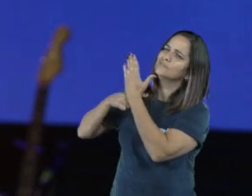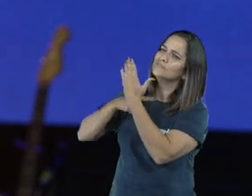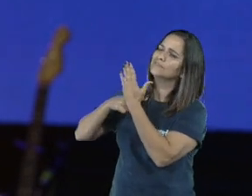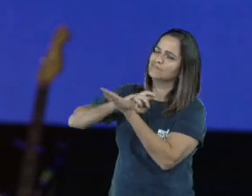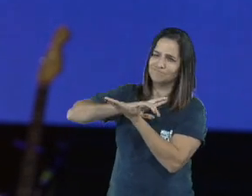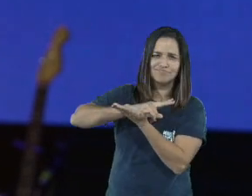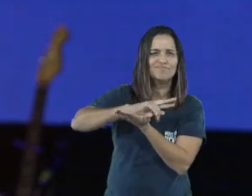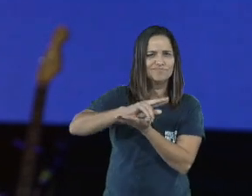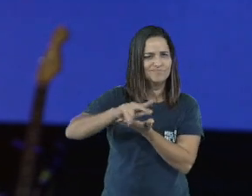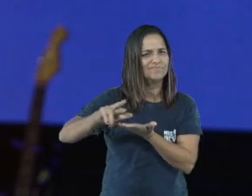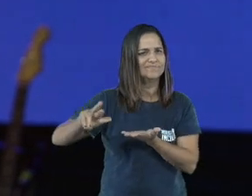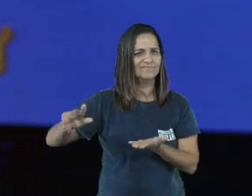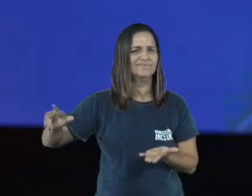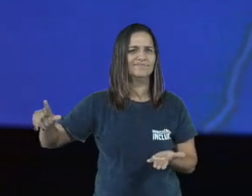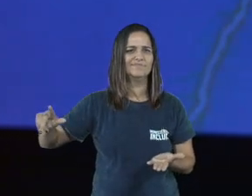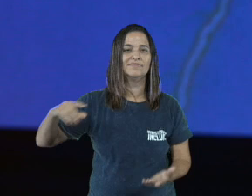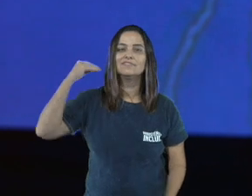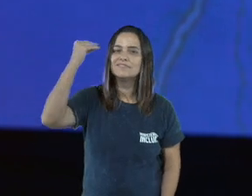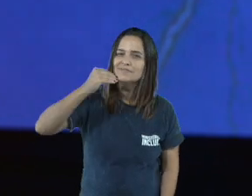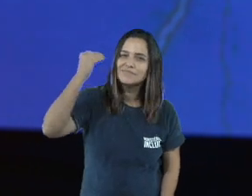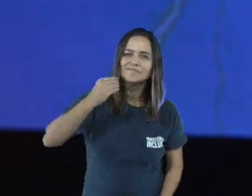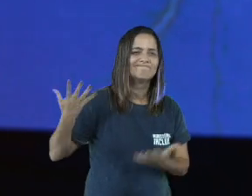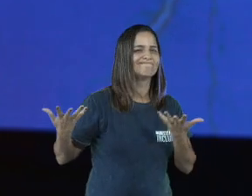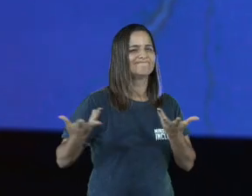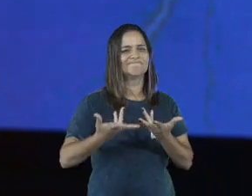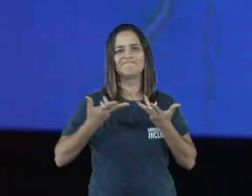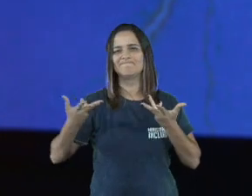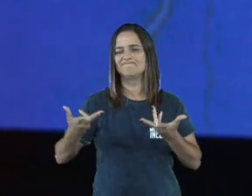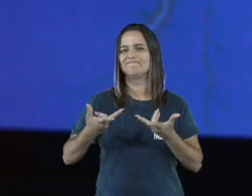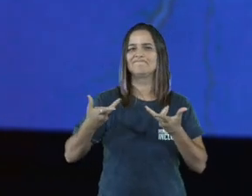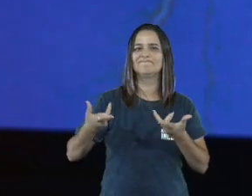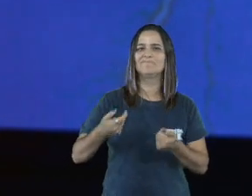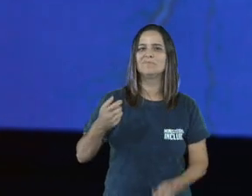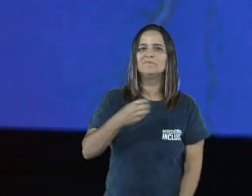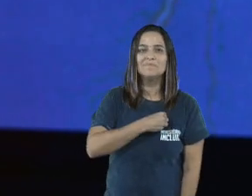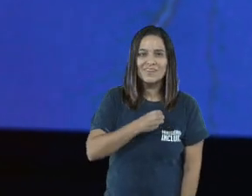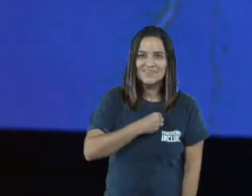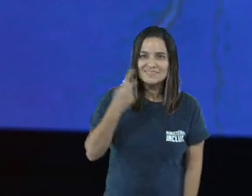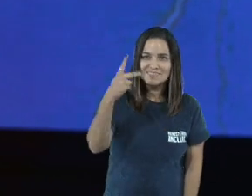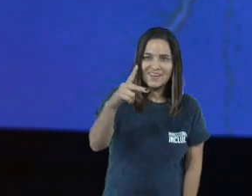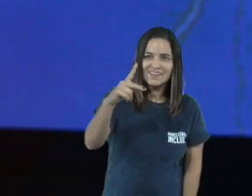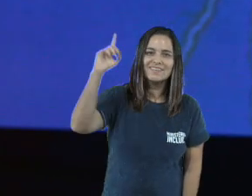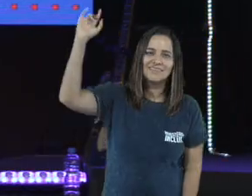Deus te perdoou Quantas palavras negativas que te deram e que você já superou